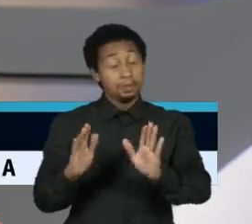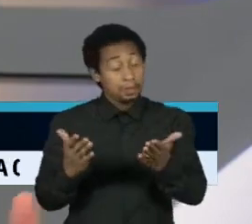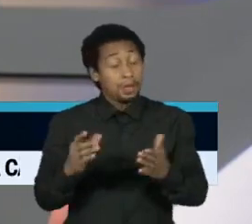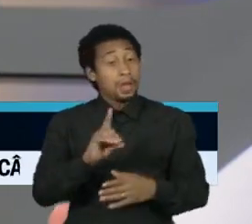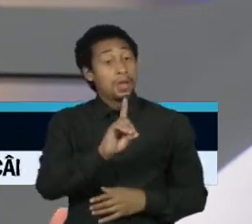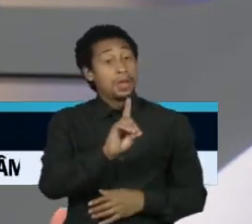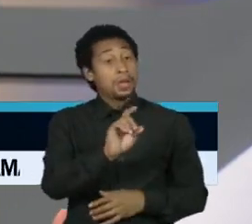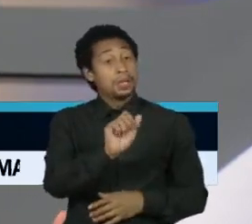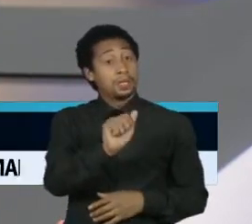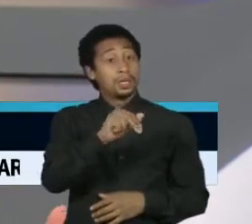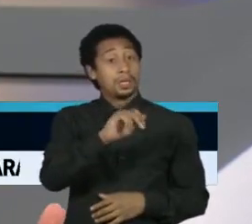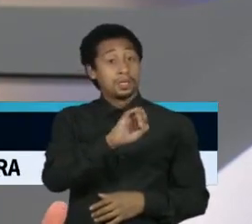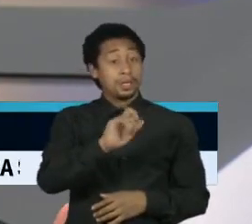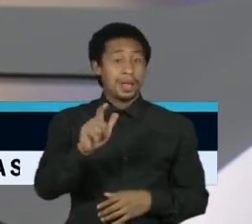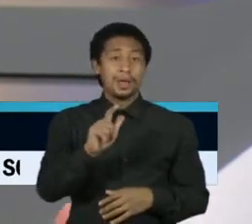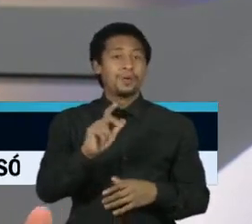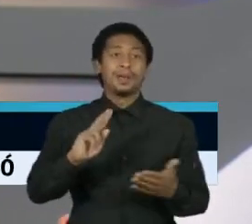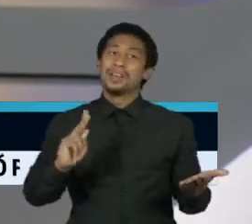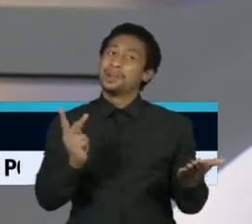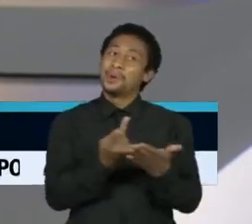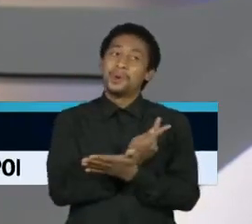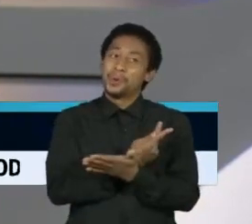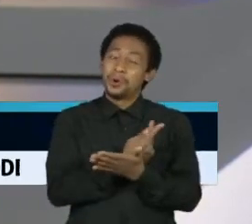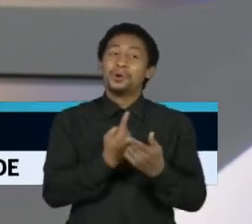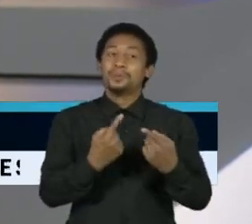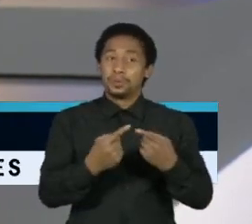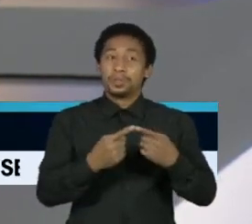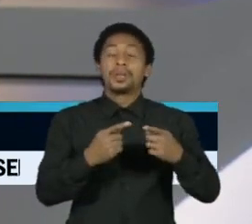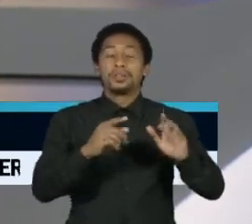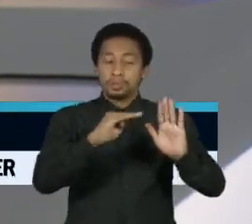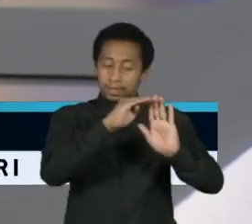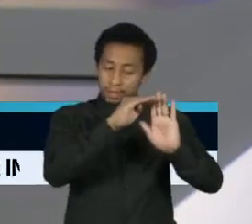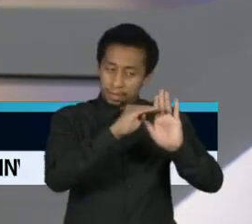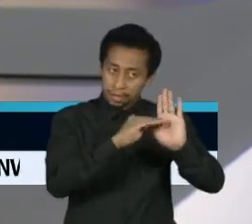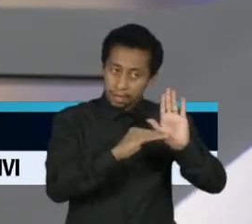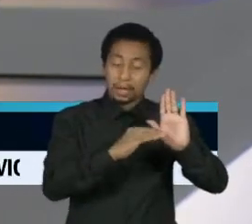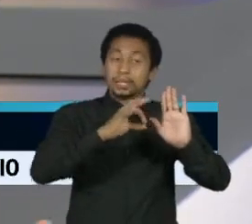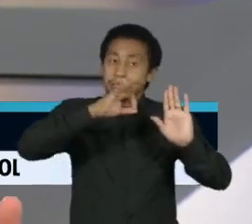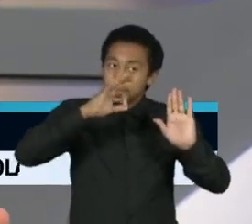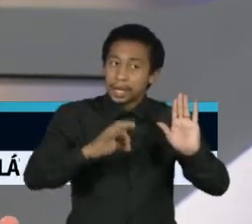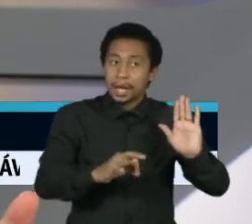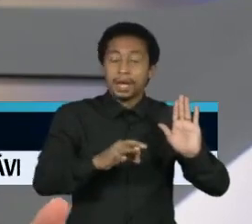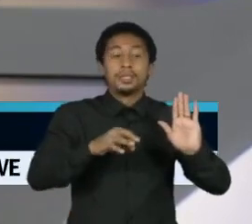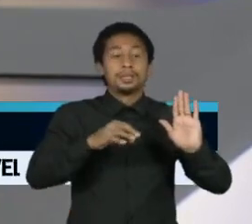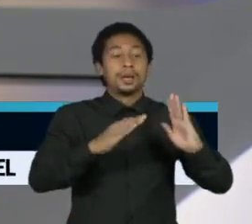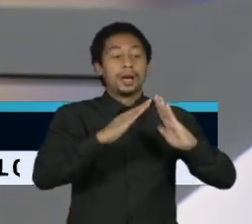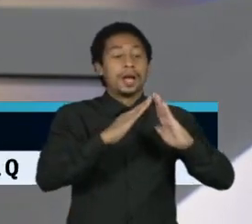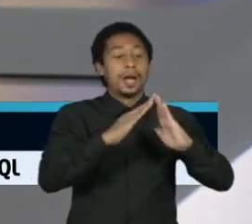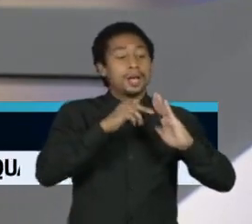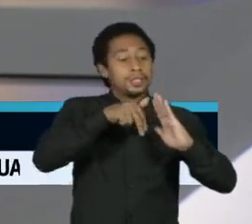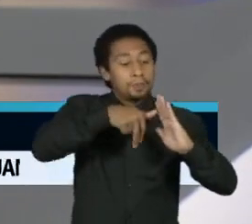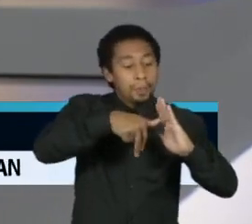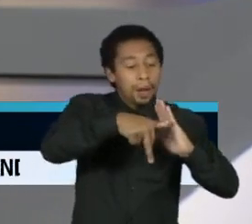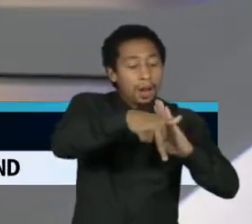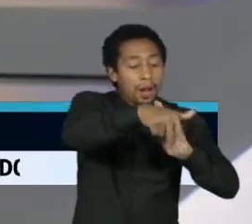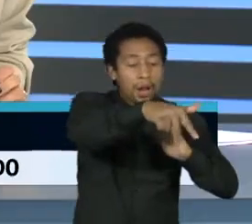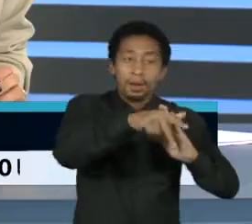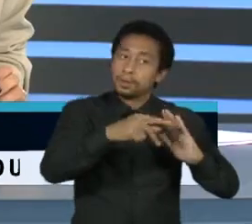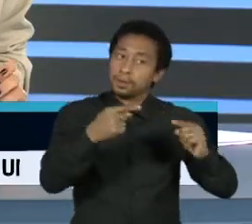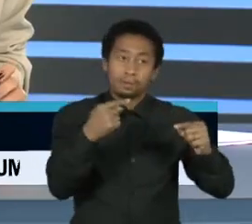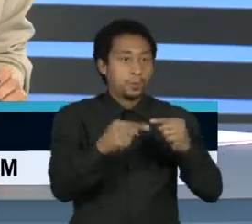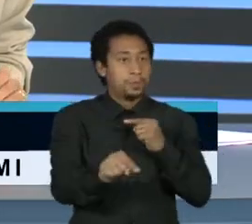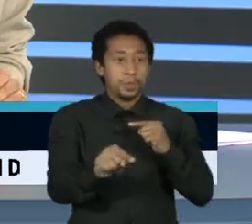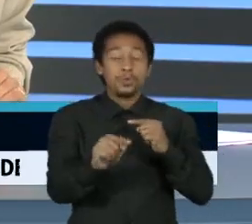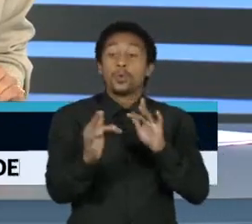tramitou fora dos ambientes que ele podia tramitar pela decisão depois que ele foi solto. Ele fez contato com pessoas que fazem parte do